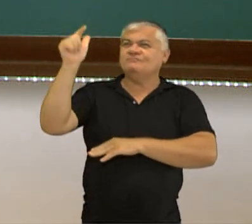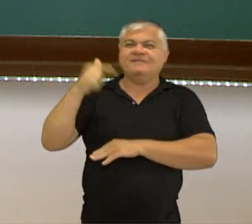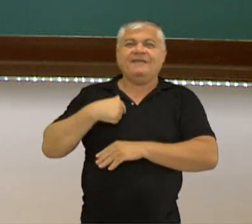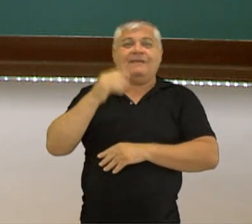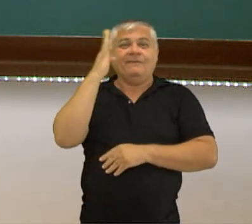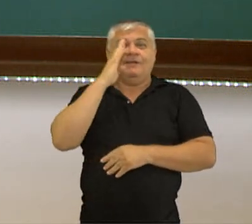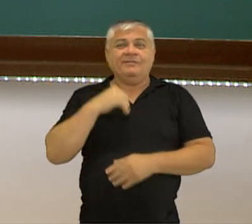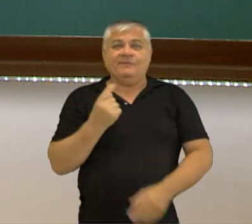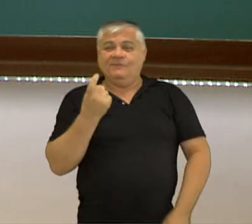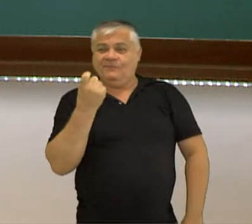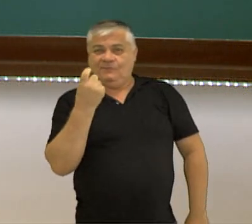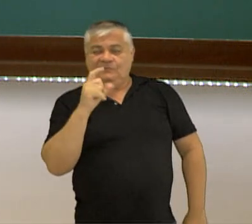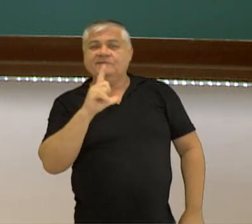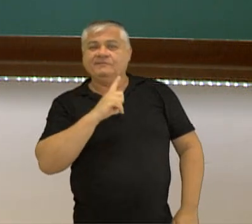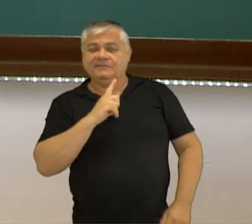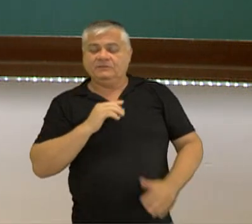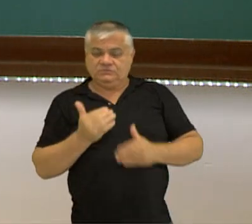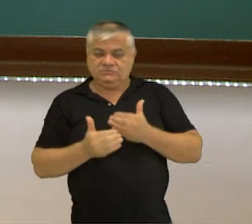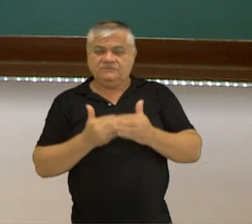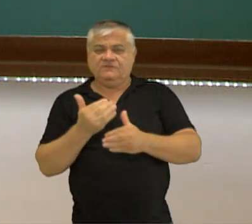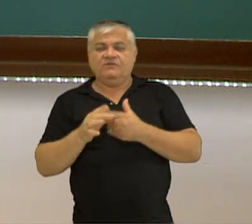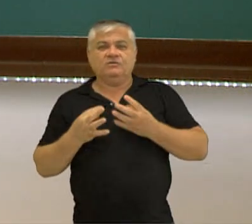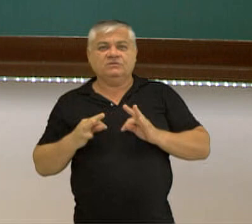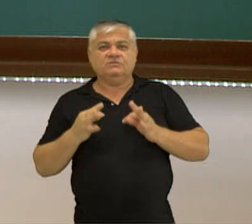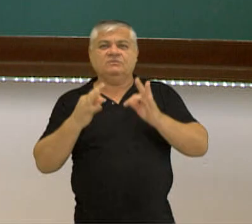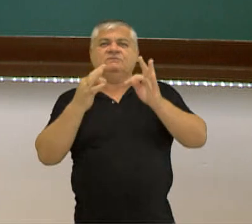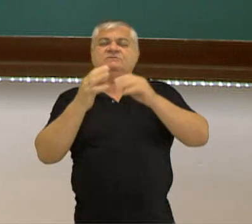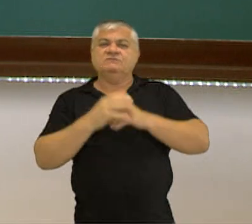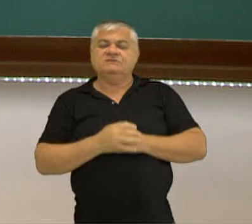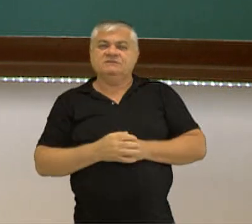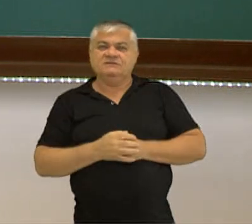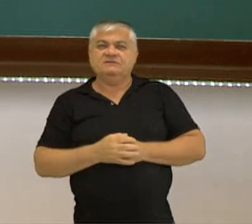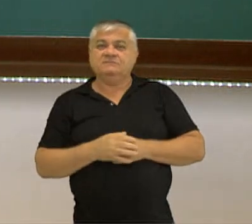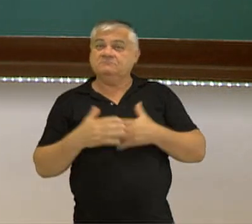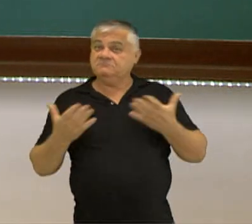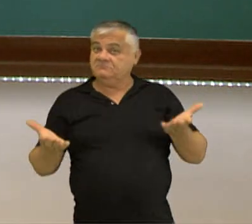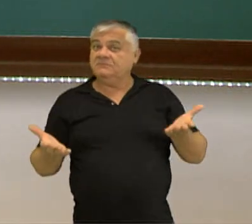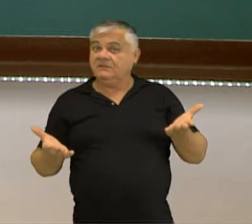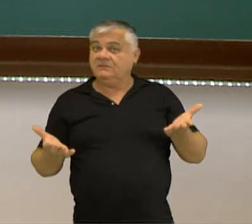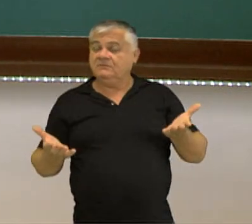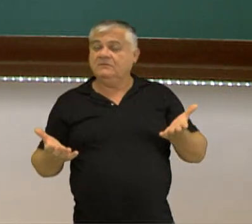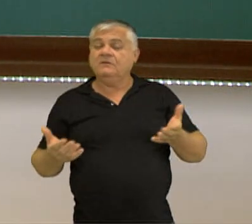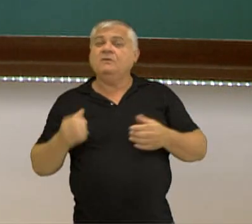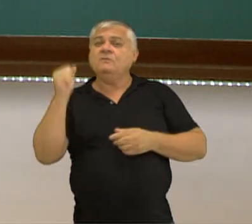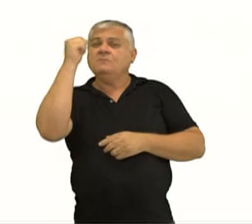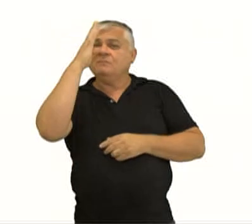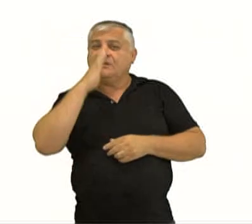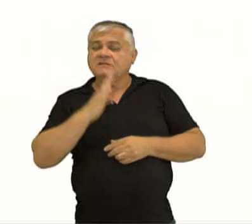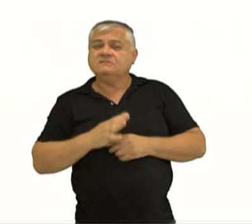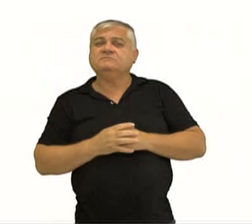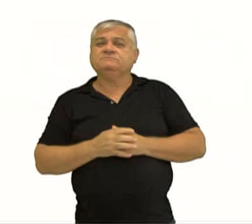Brasil, como desenvolveu essa tecnologia de ponta, por que não ser o Brasil